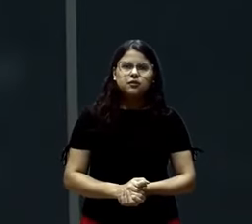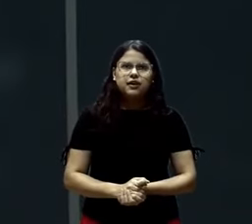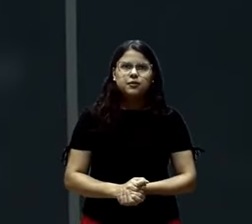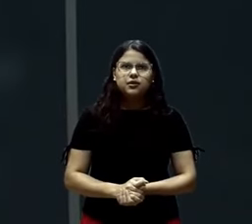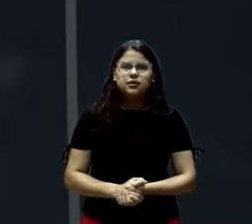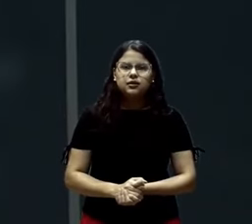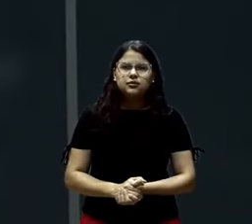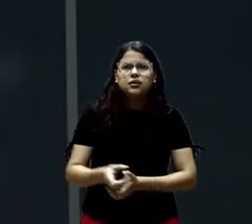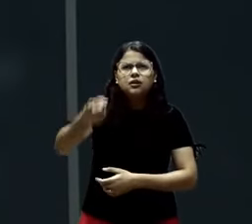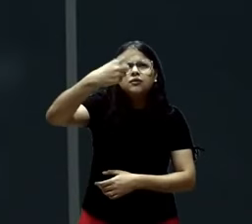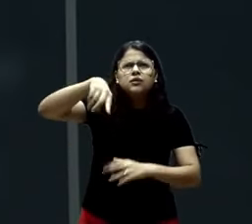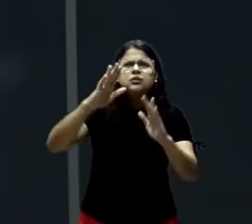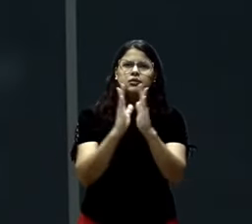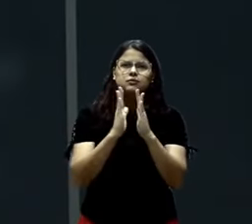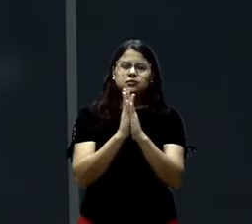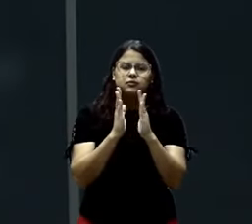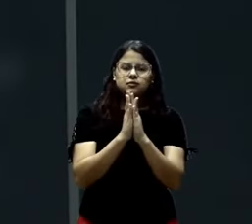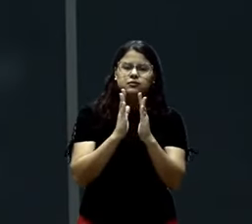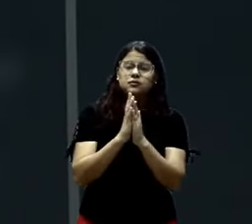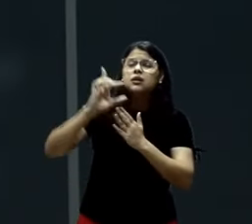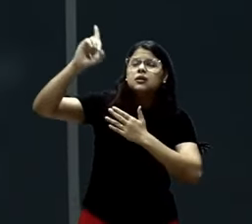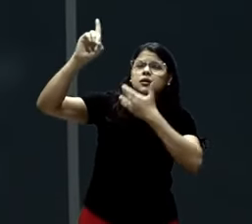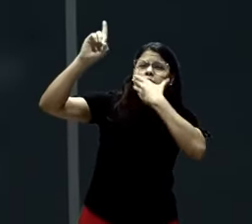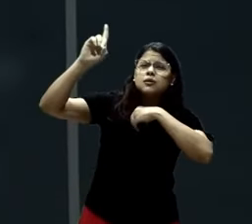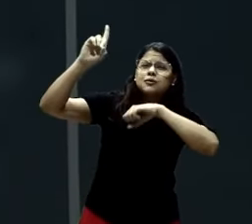Portanto, orem assim. Pai nosso que estás no céu,